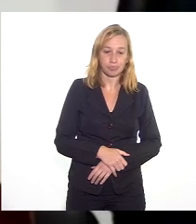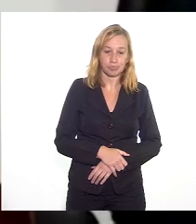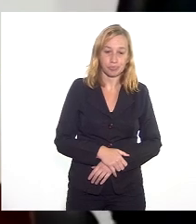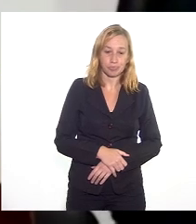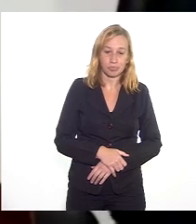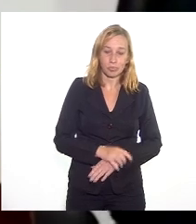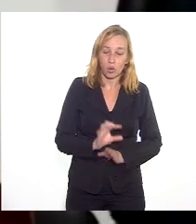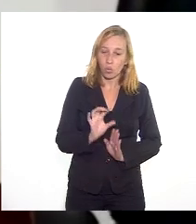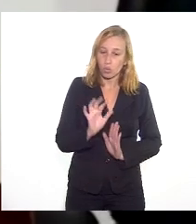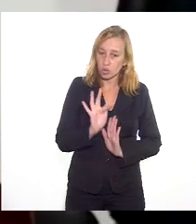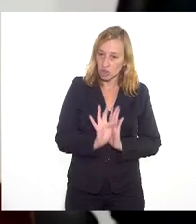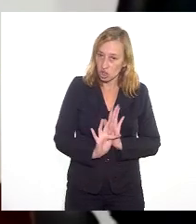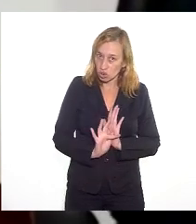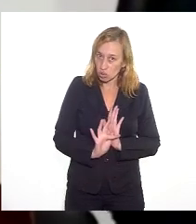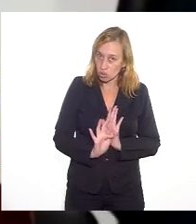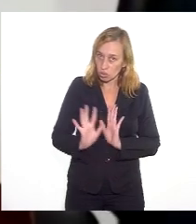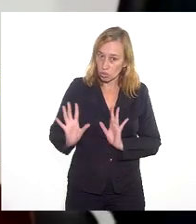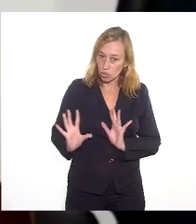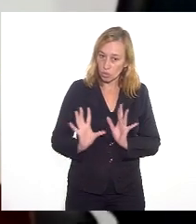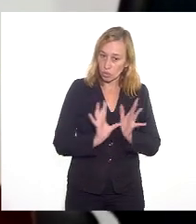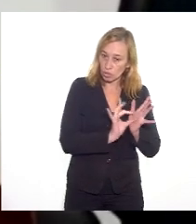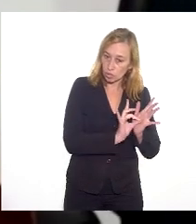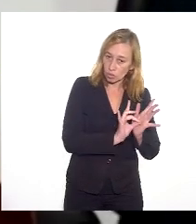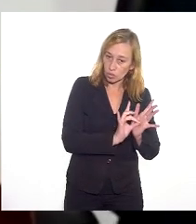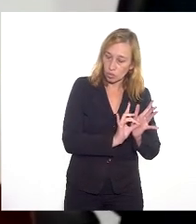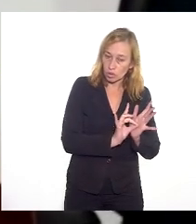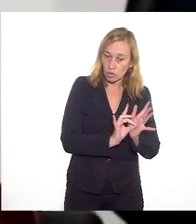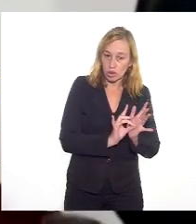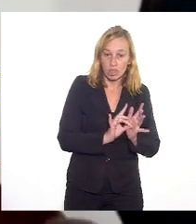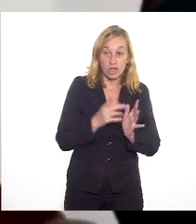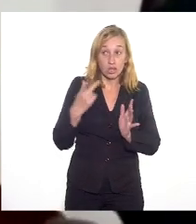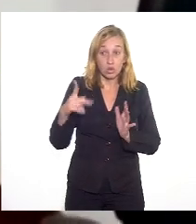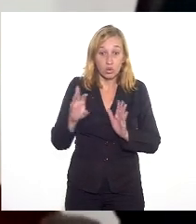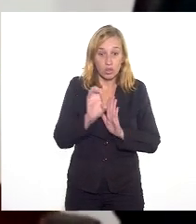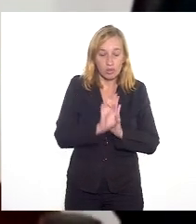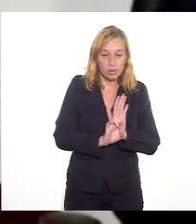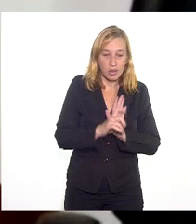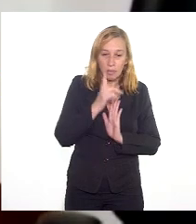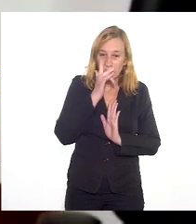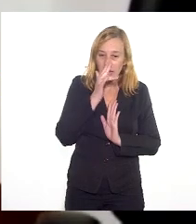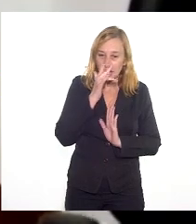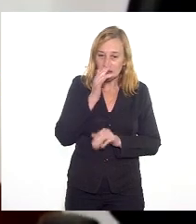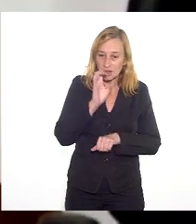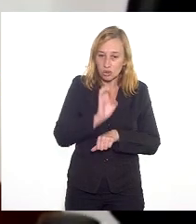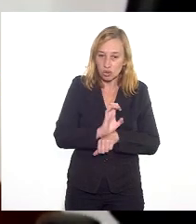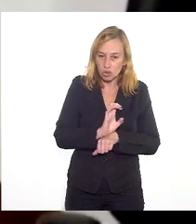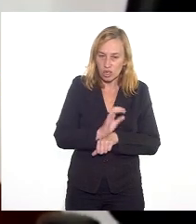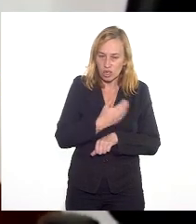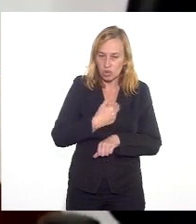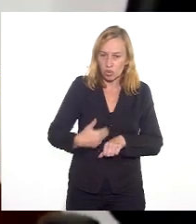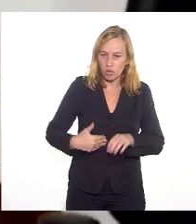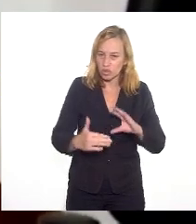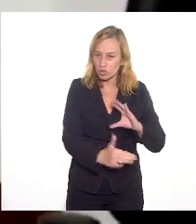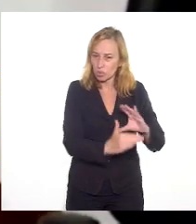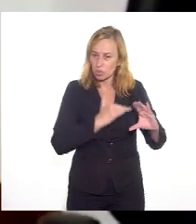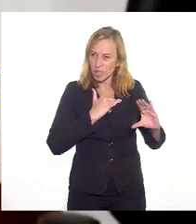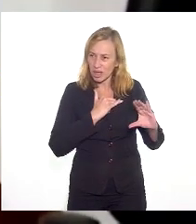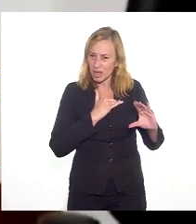consensuar um texto, deputada Marta, que por conta da emenda de Vossa Excelência, parece que o Estado, o governo já mandou para cá uma